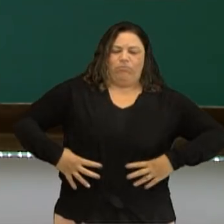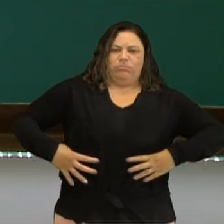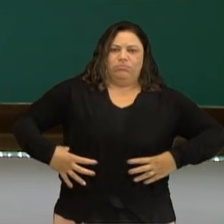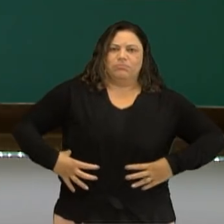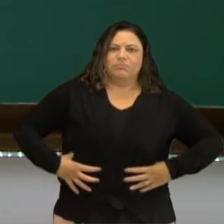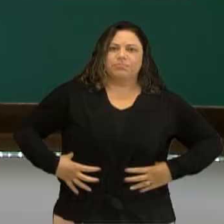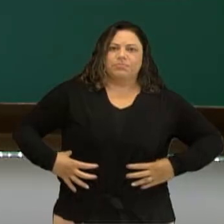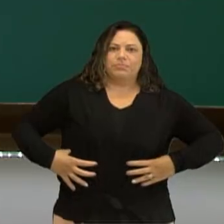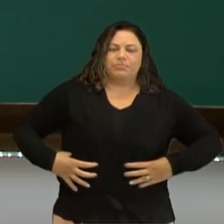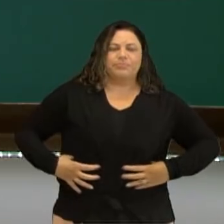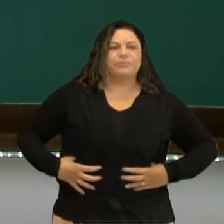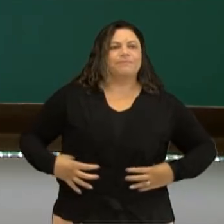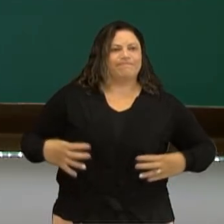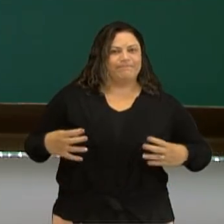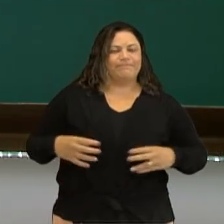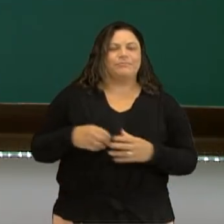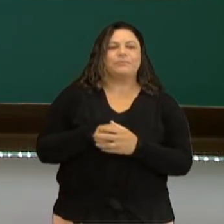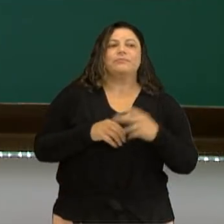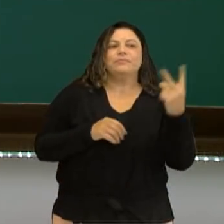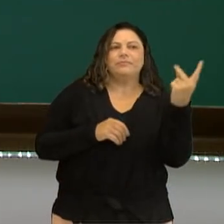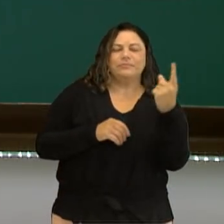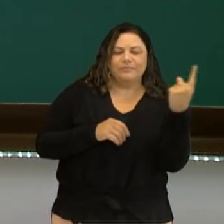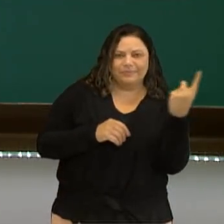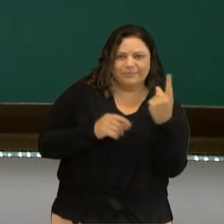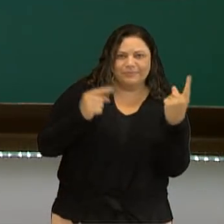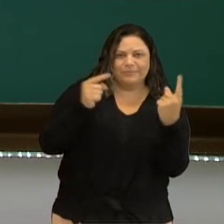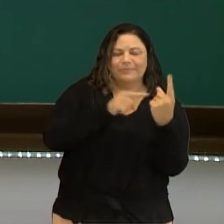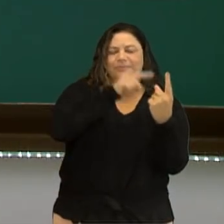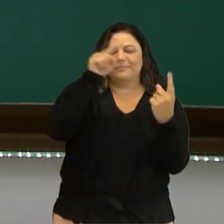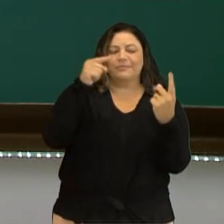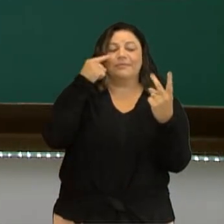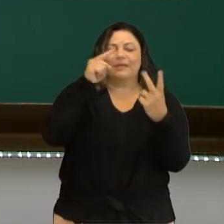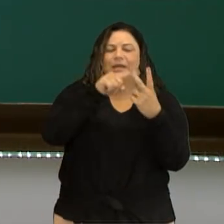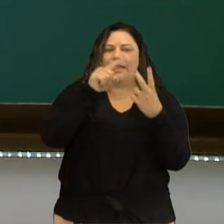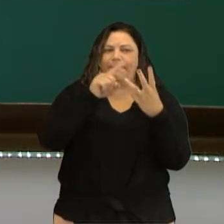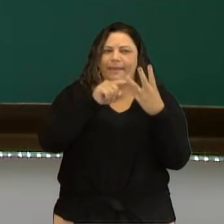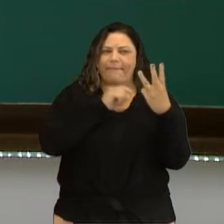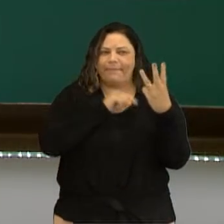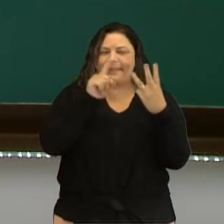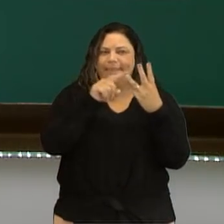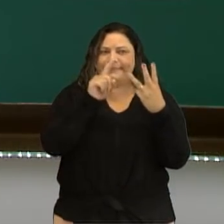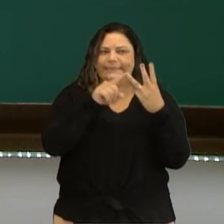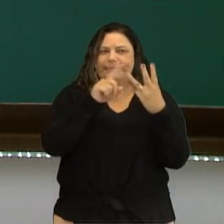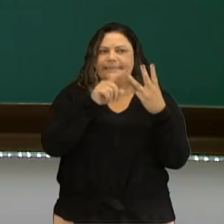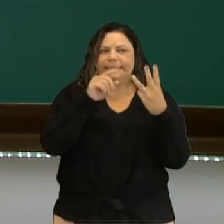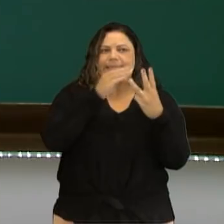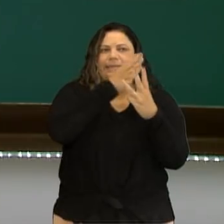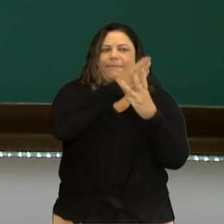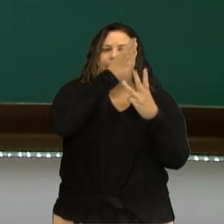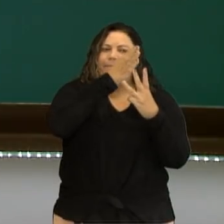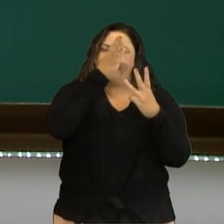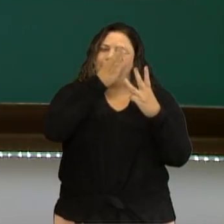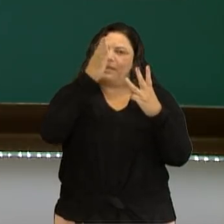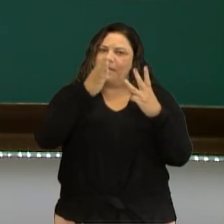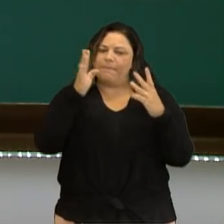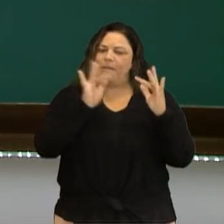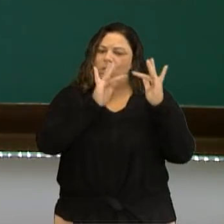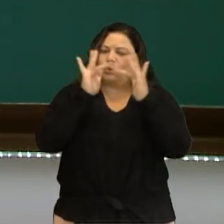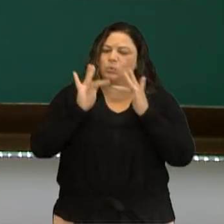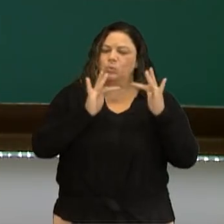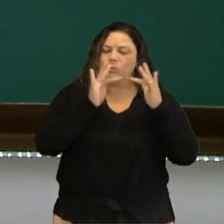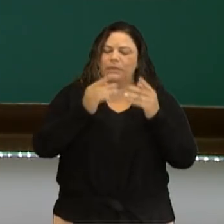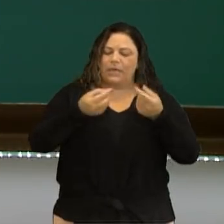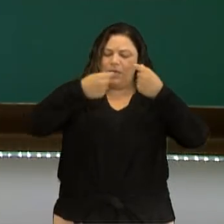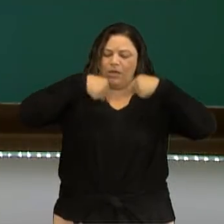primeira imagem, da esquerda, ele está íntegro, normal, mas conforme tem o contato, essa bactéria adentra o nosso